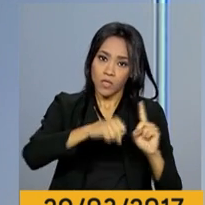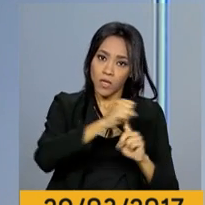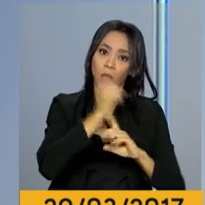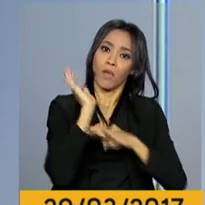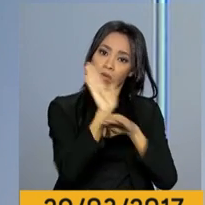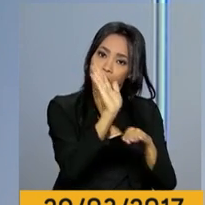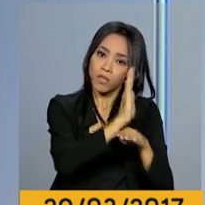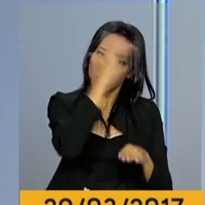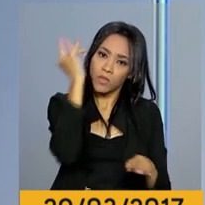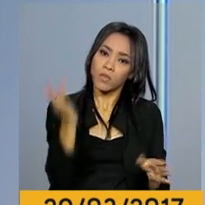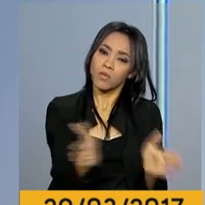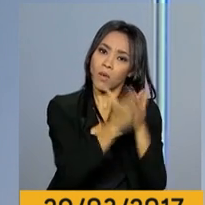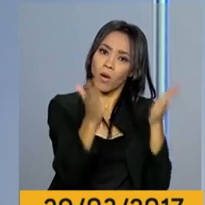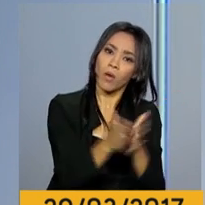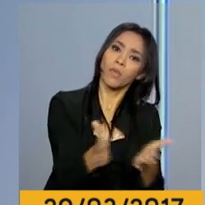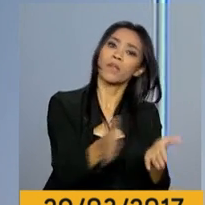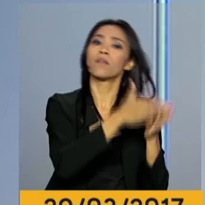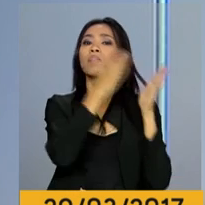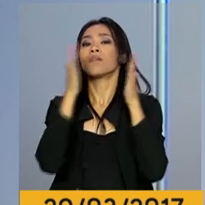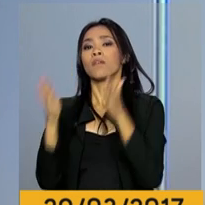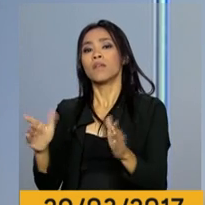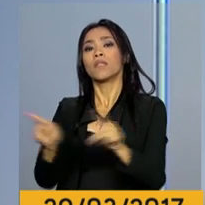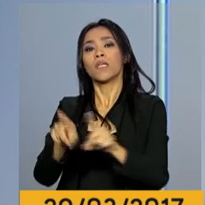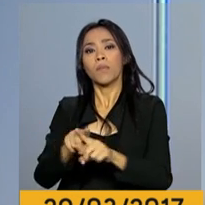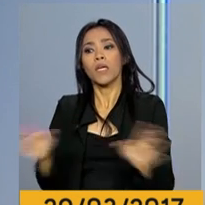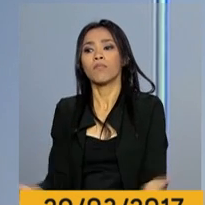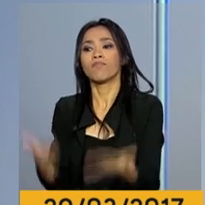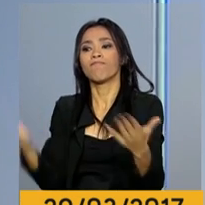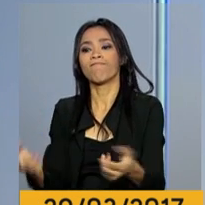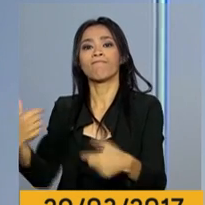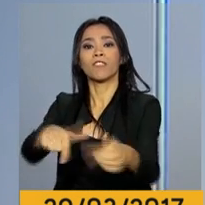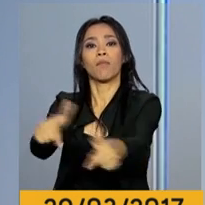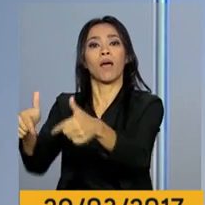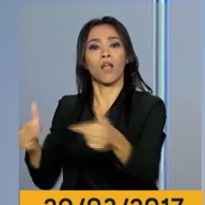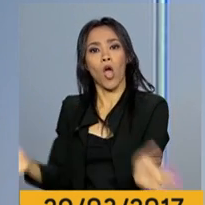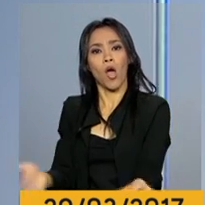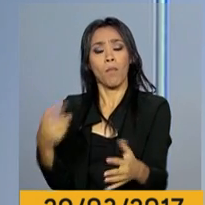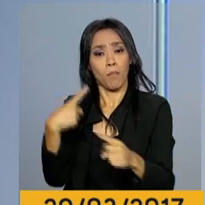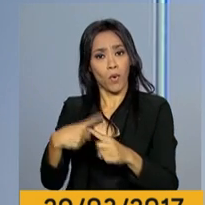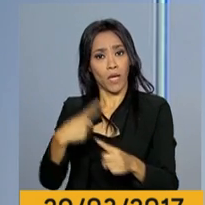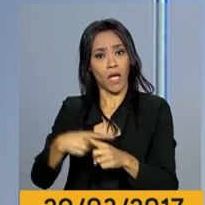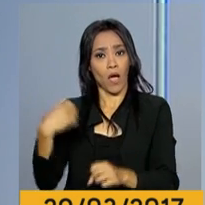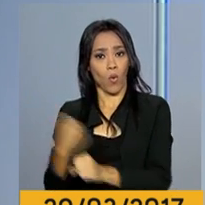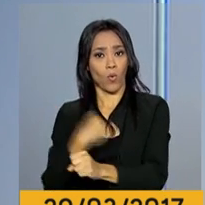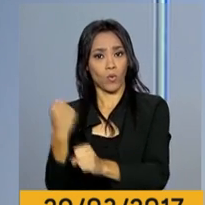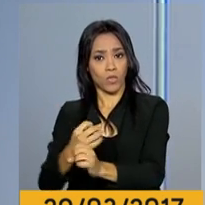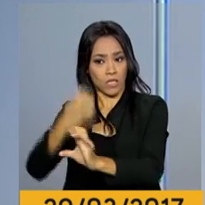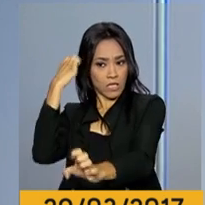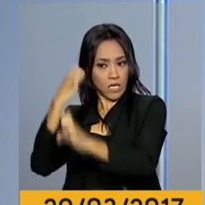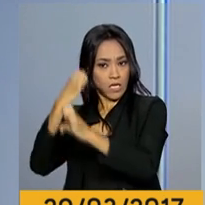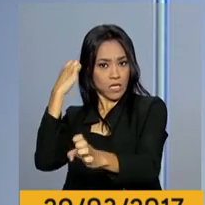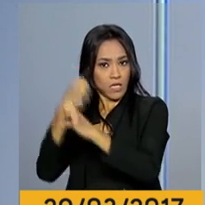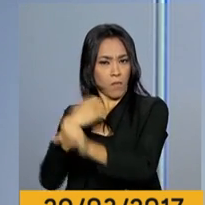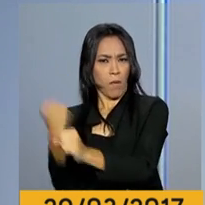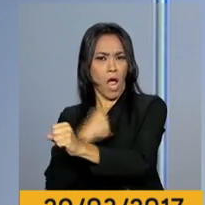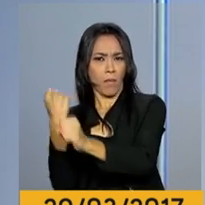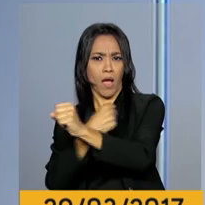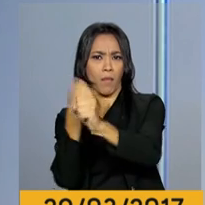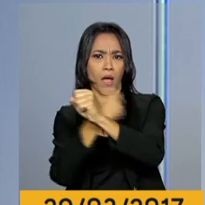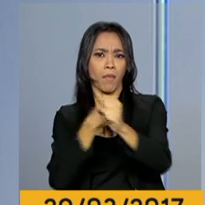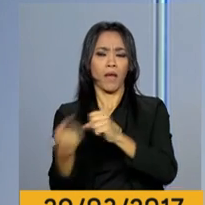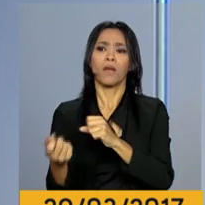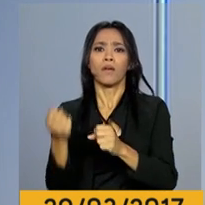e ao mesmo tempo incentivar o emprego é algo que emprega entrega